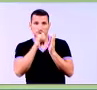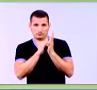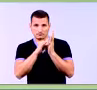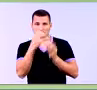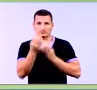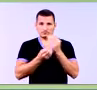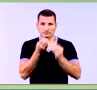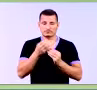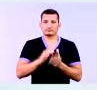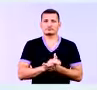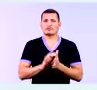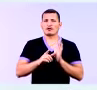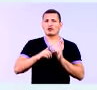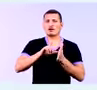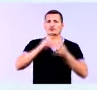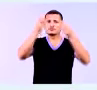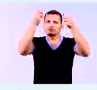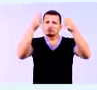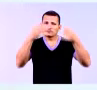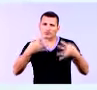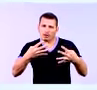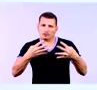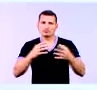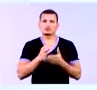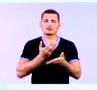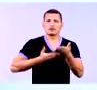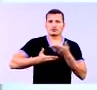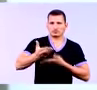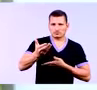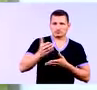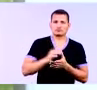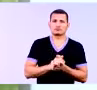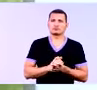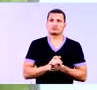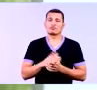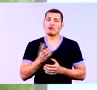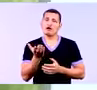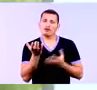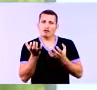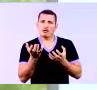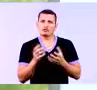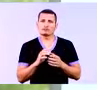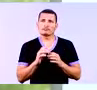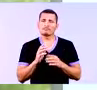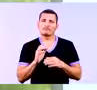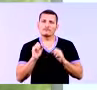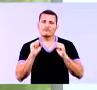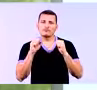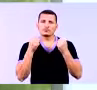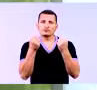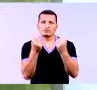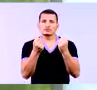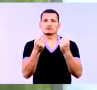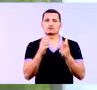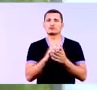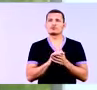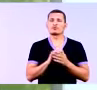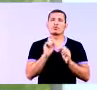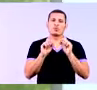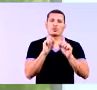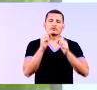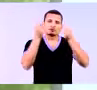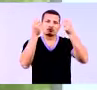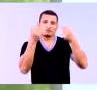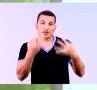Antes de eu falar dos tipos de interação, eu quero fortalecer o que foi dito sobre parte